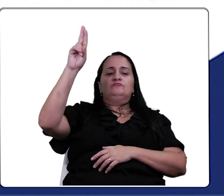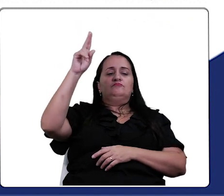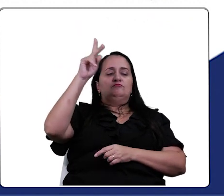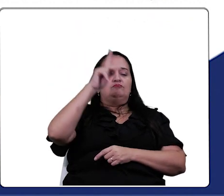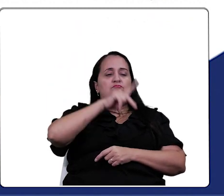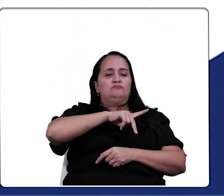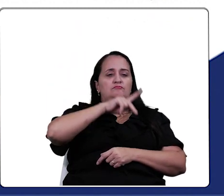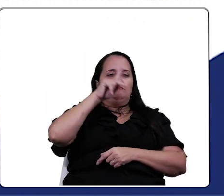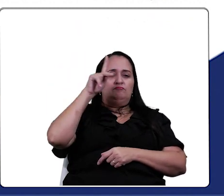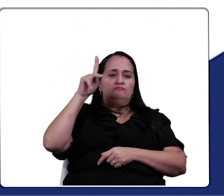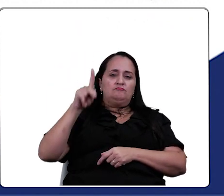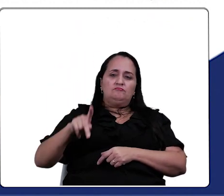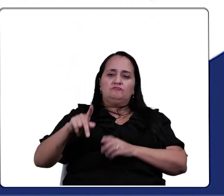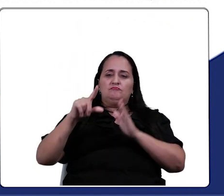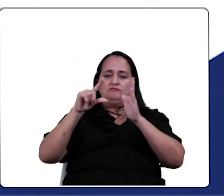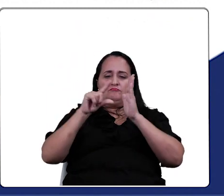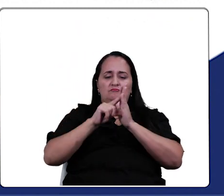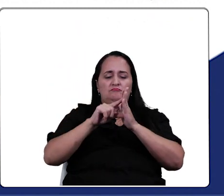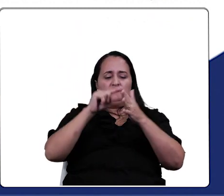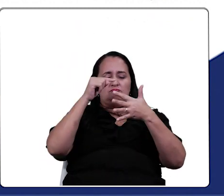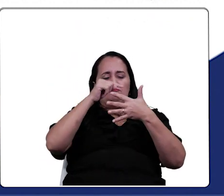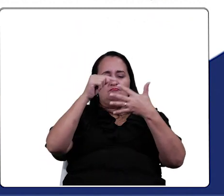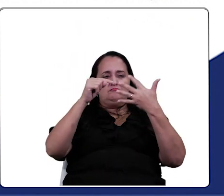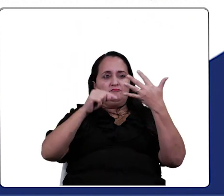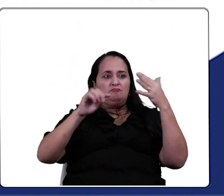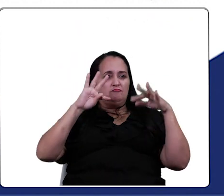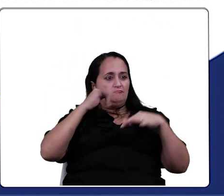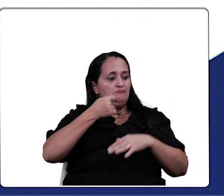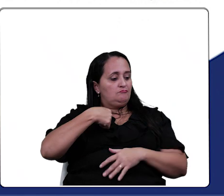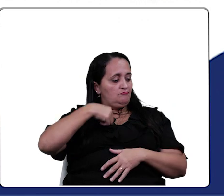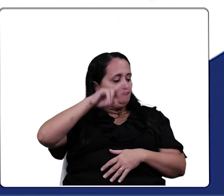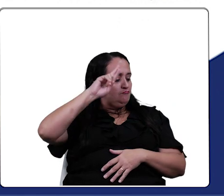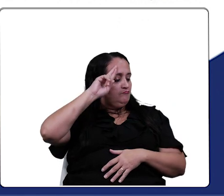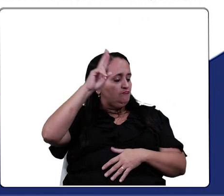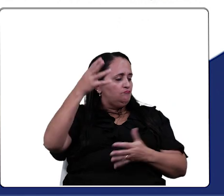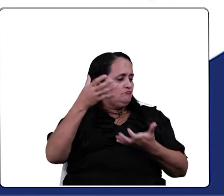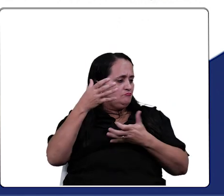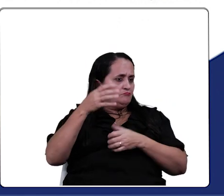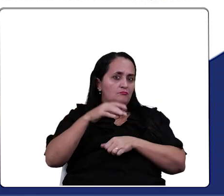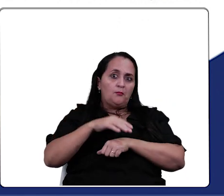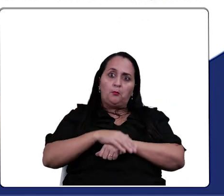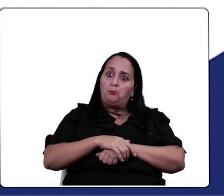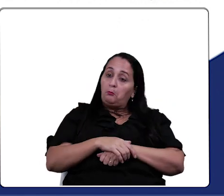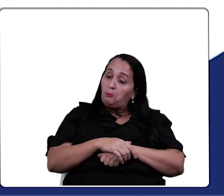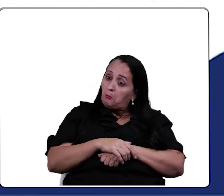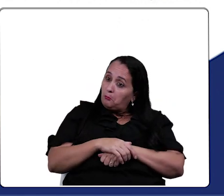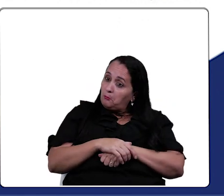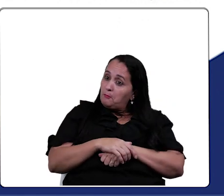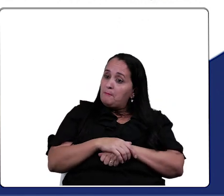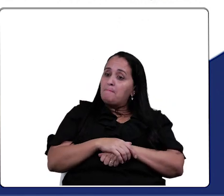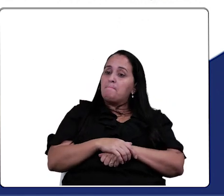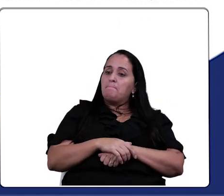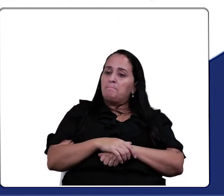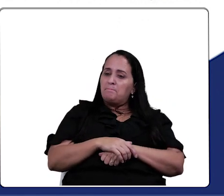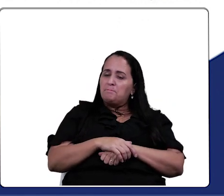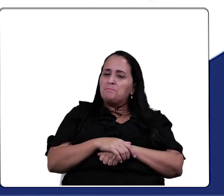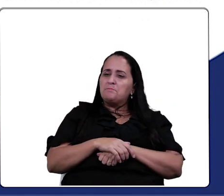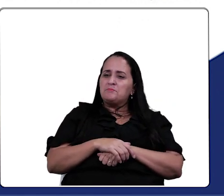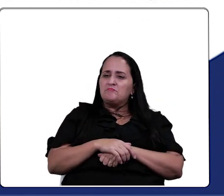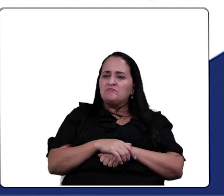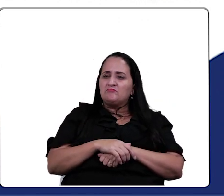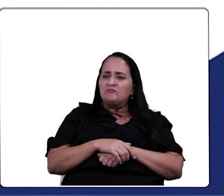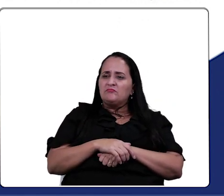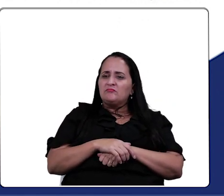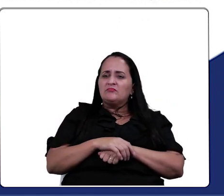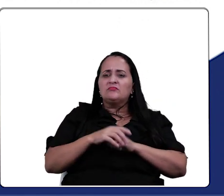da bióloga, do lojista quer ser o patrão de todo mundo. Que bacana, né? Pois bem,